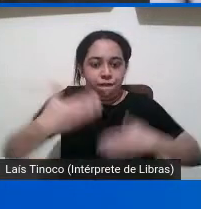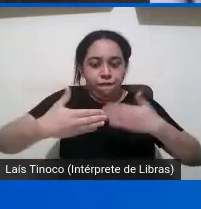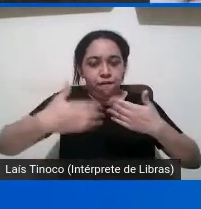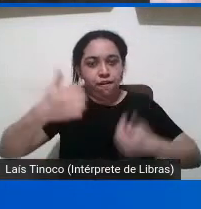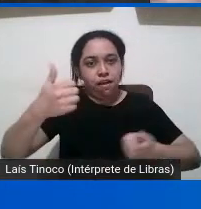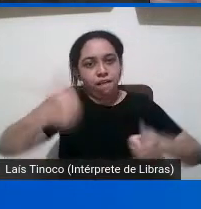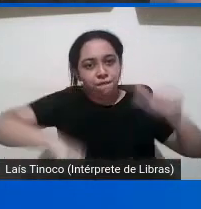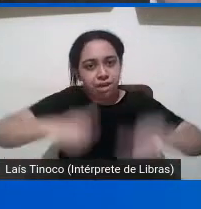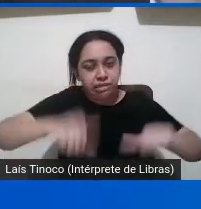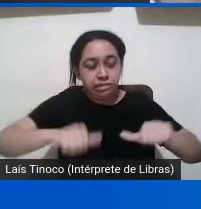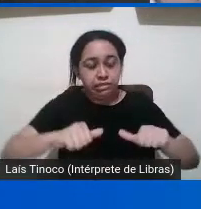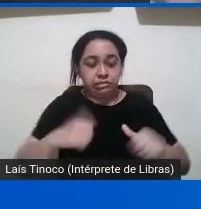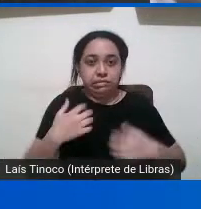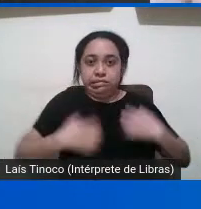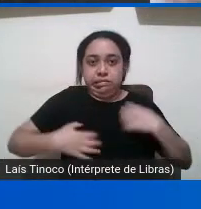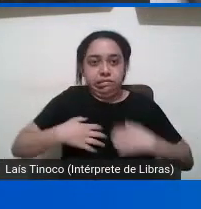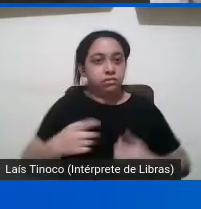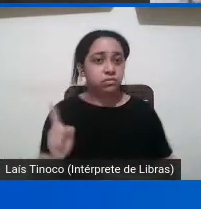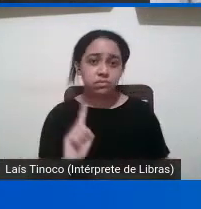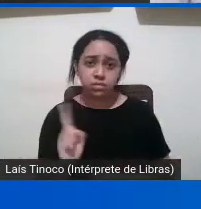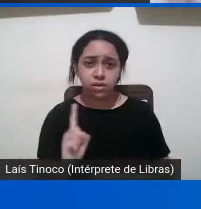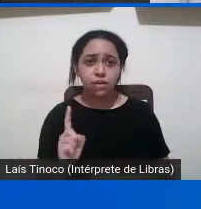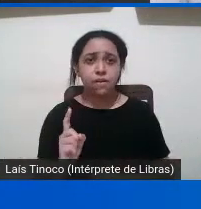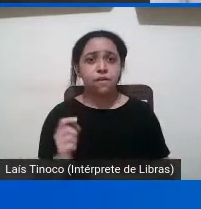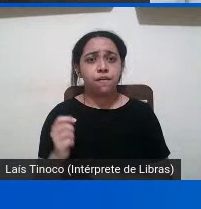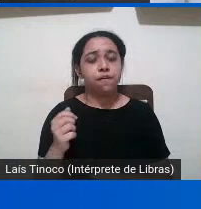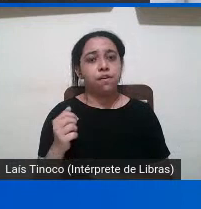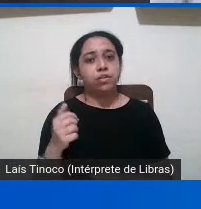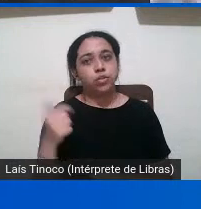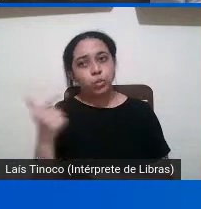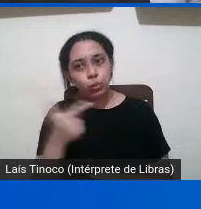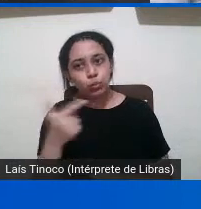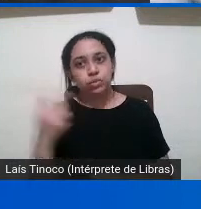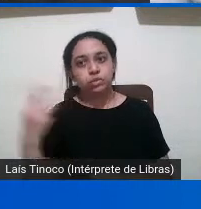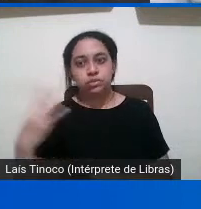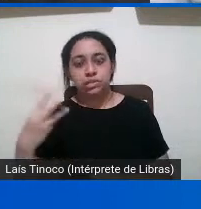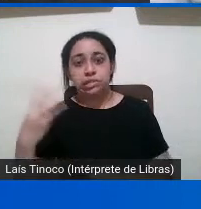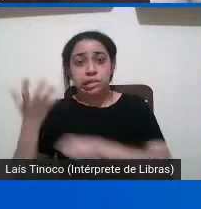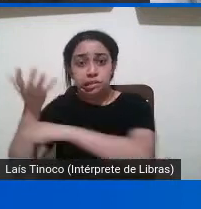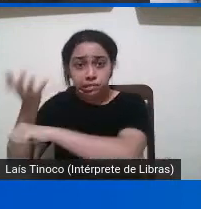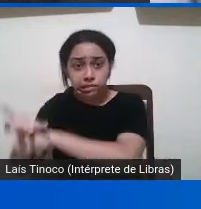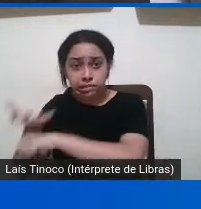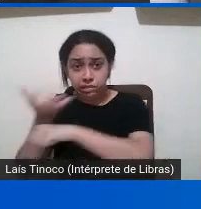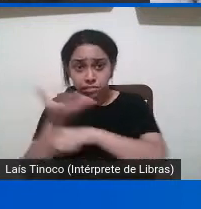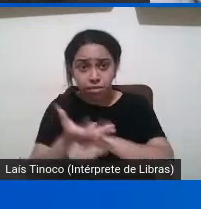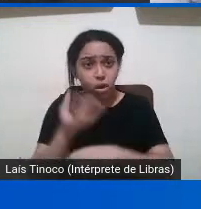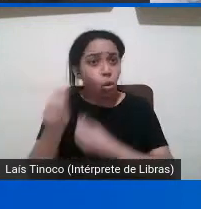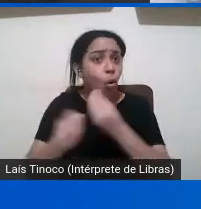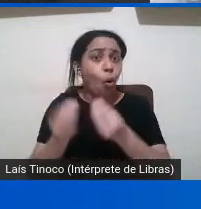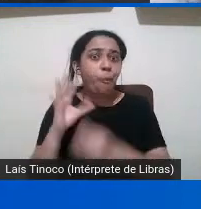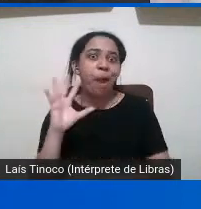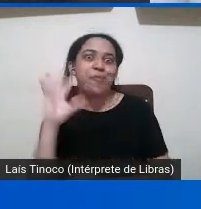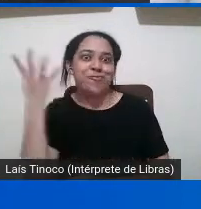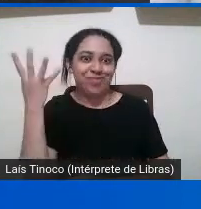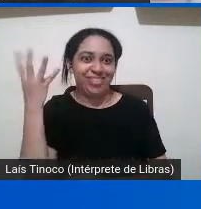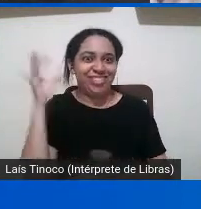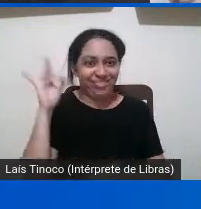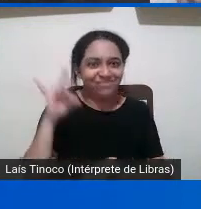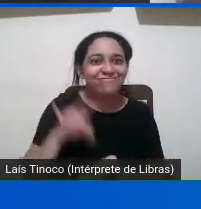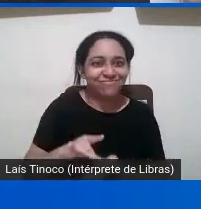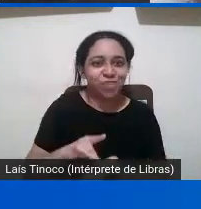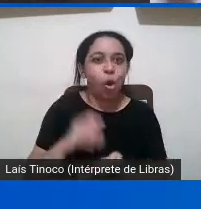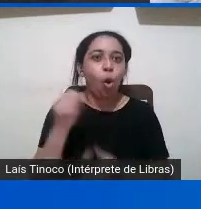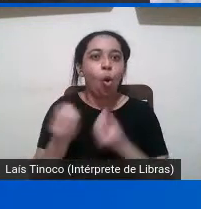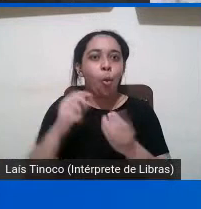da segunda disciplina terceira perdão terceira disciplina como isso funciona como isso como essa